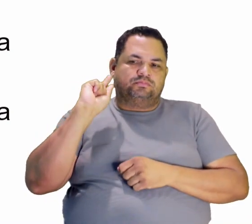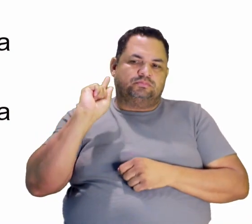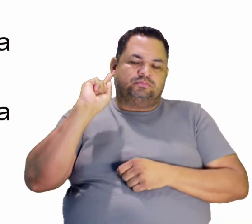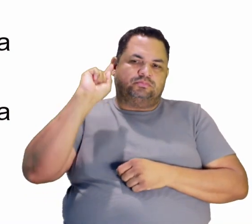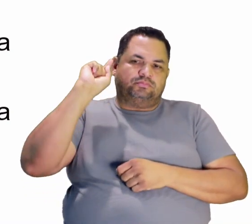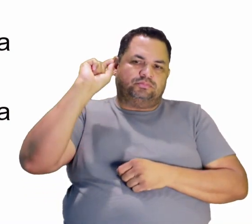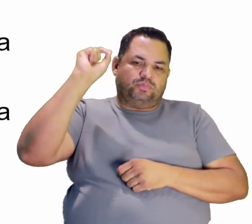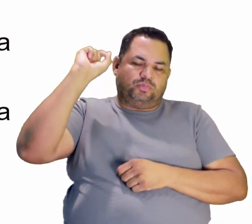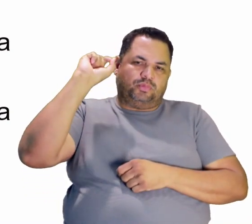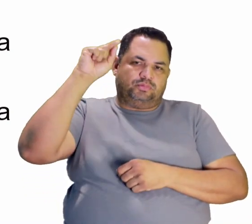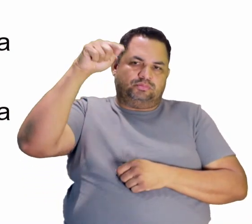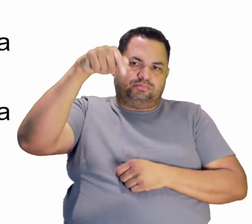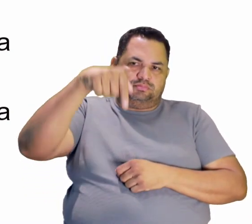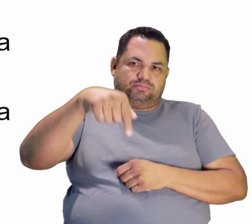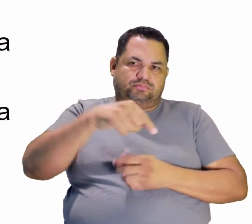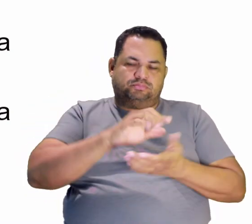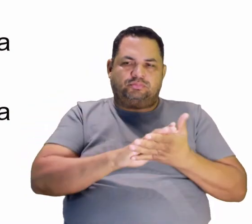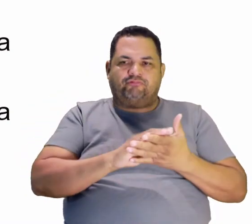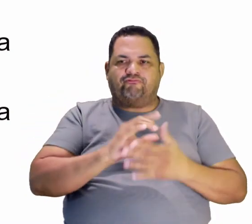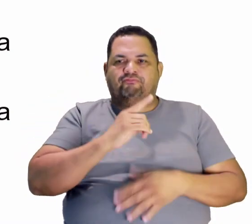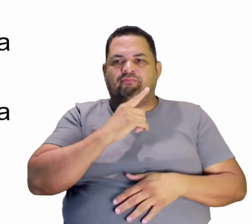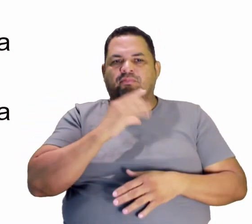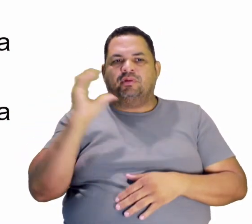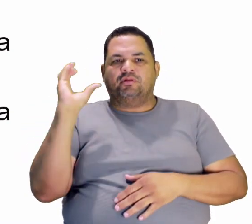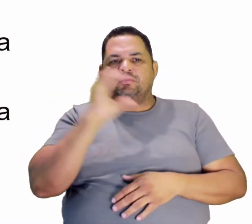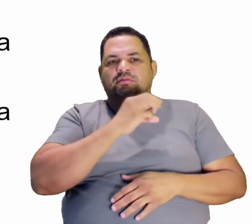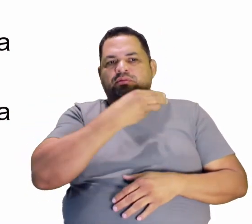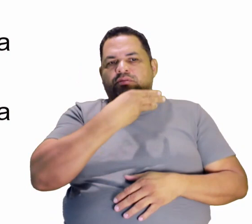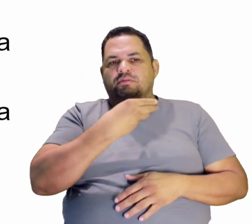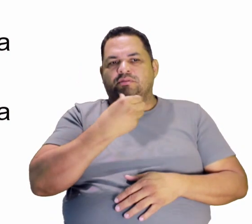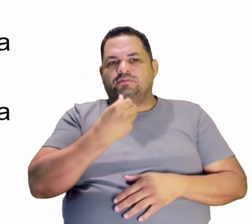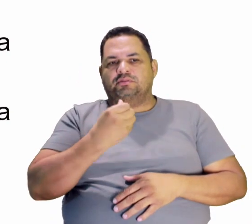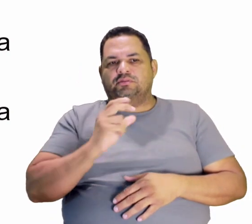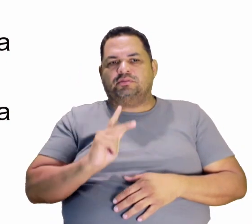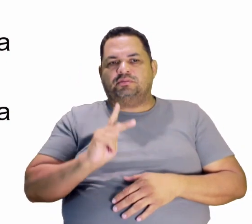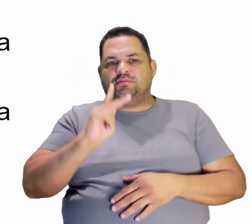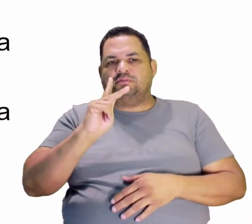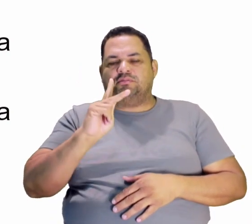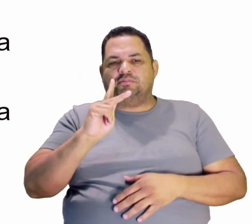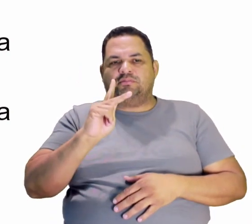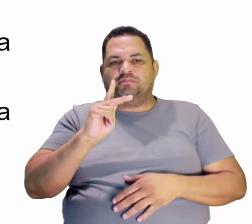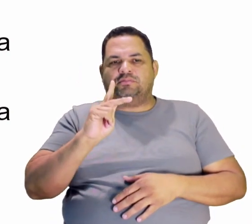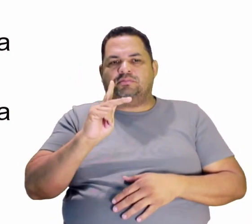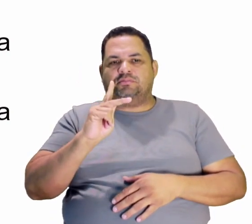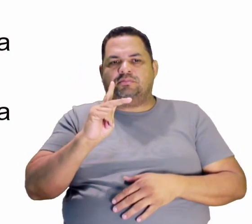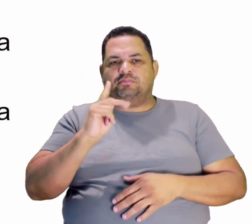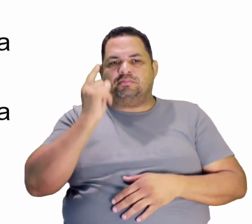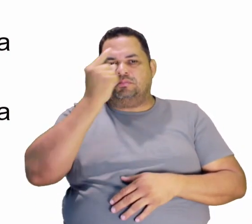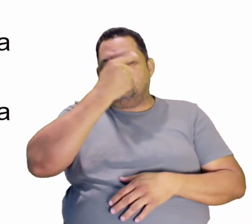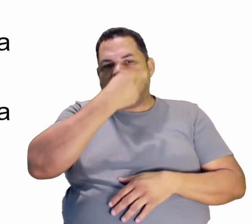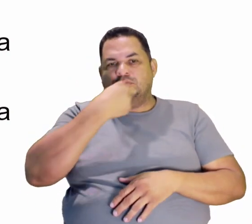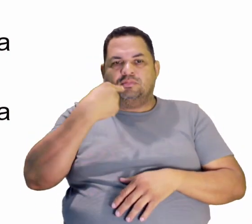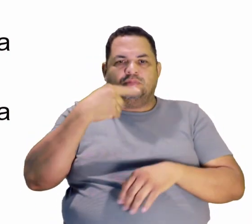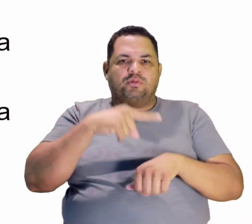de 36 km por hora. Opa, aqui é ao quadrado, tá?